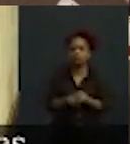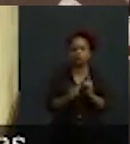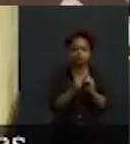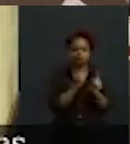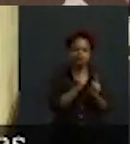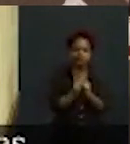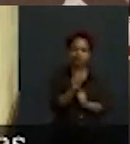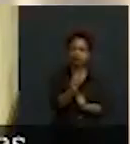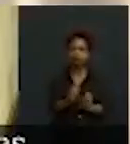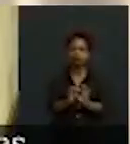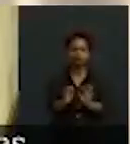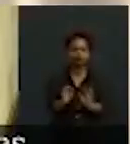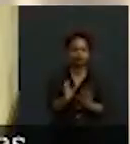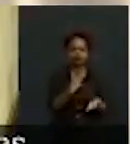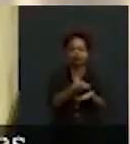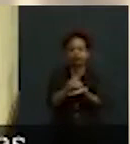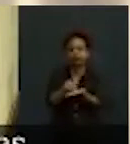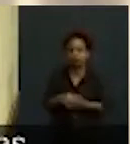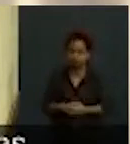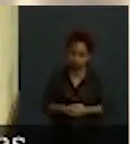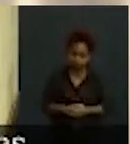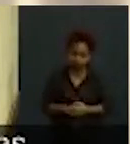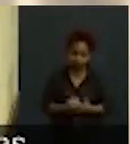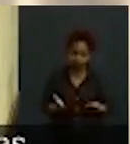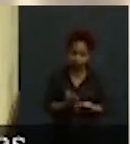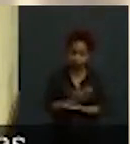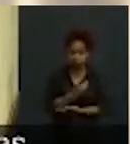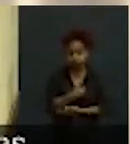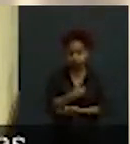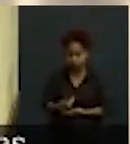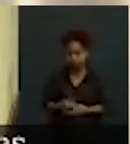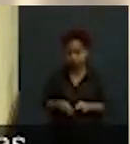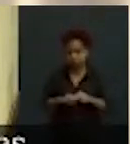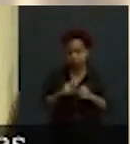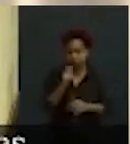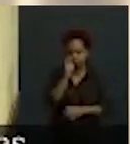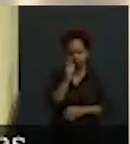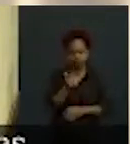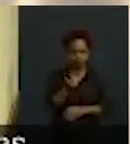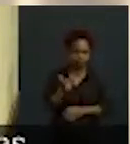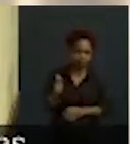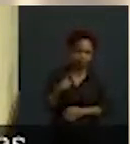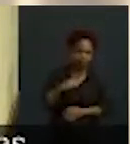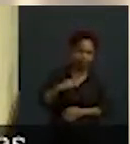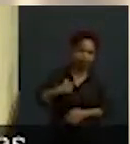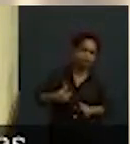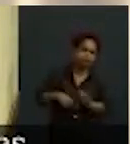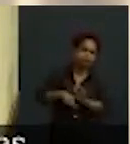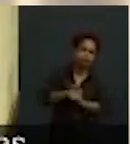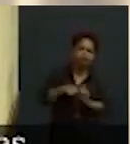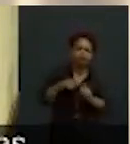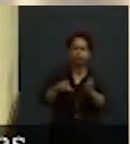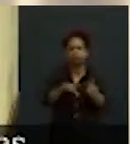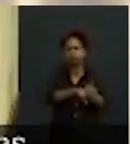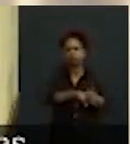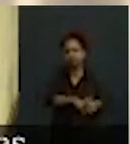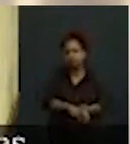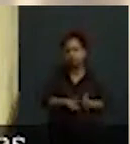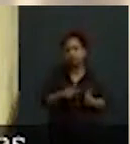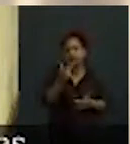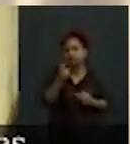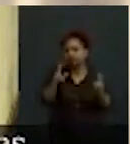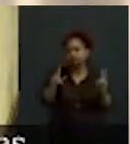diálogo democrático. Enumero esses desafios sem a menor intenção de conferir um tom pessimista ou sombrio a essa